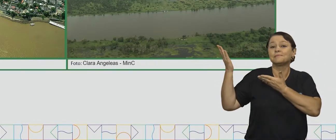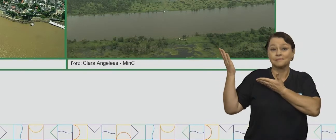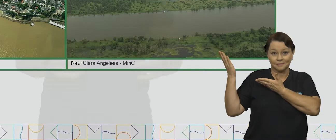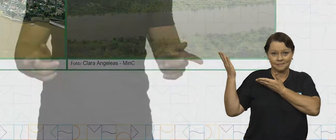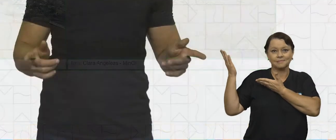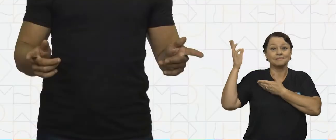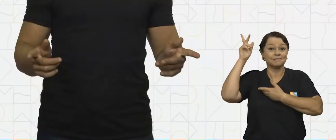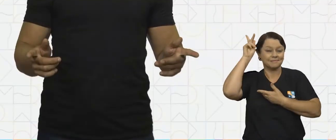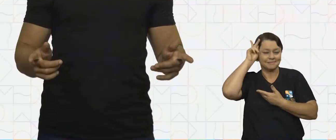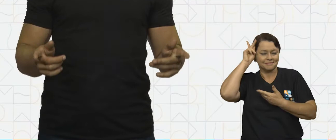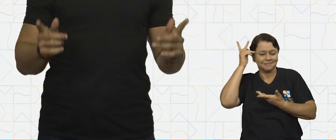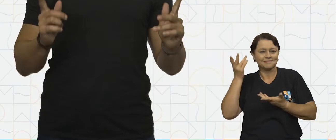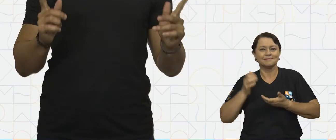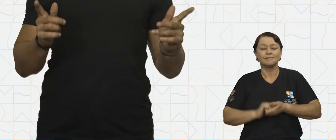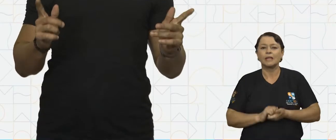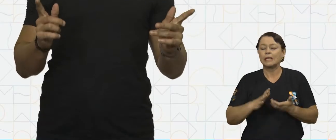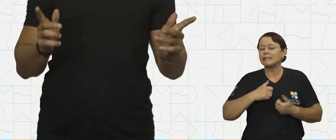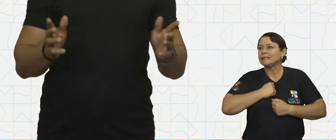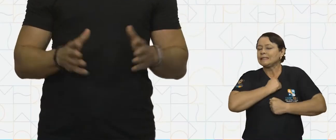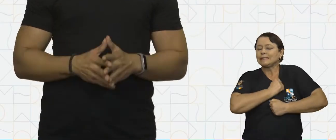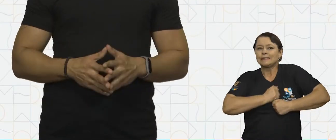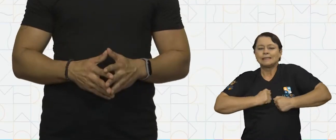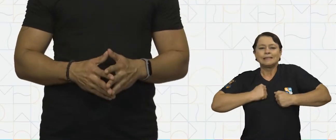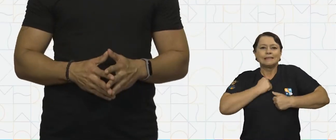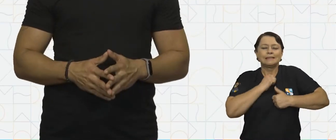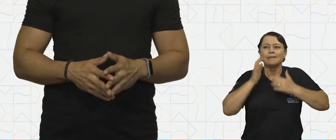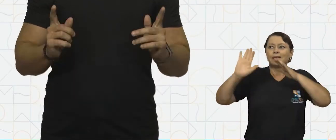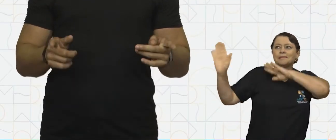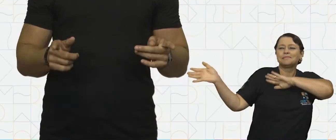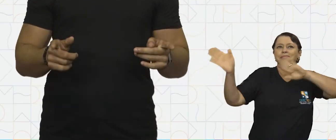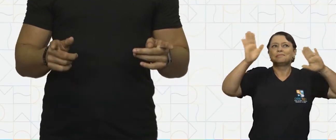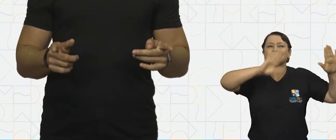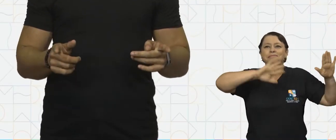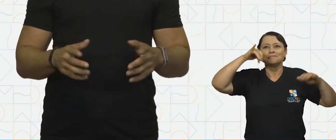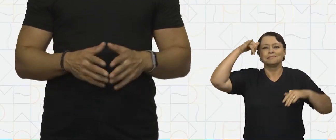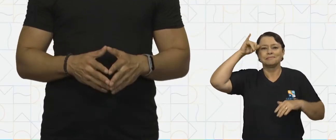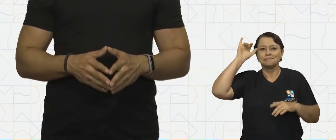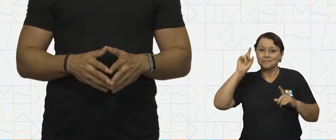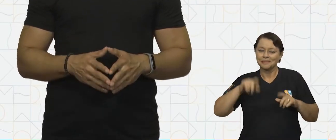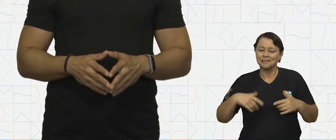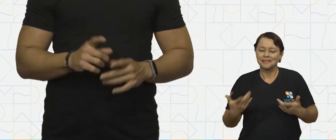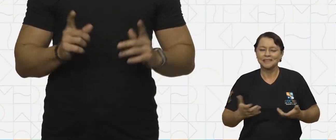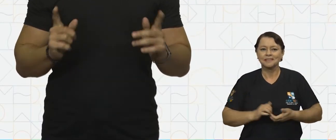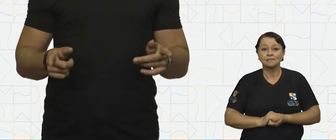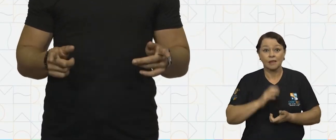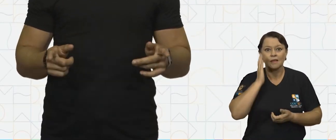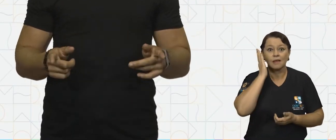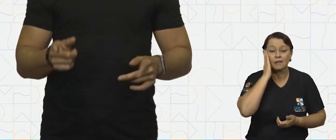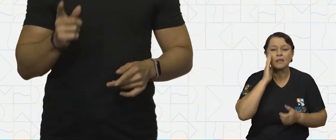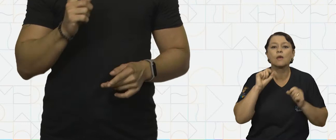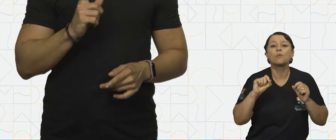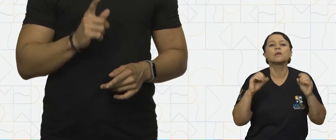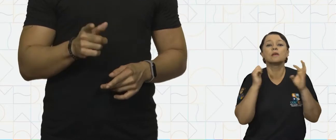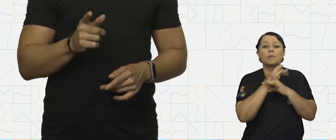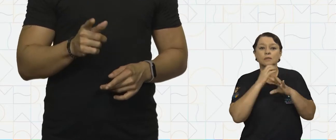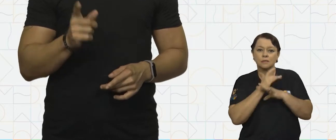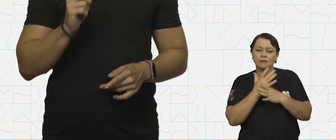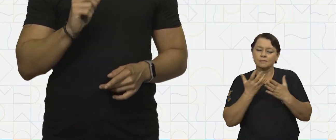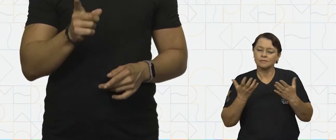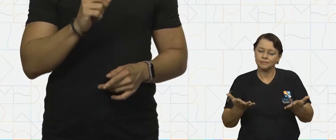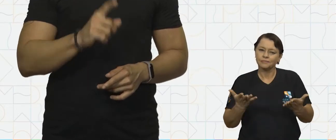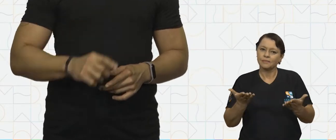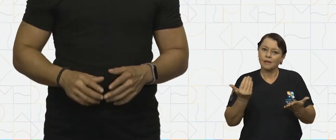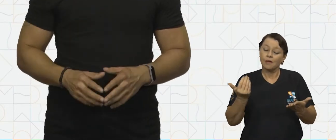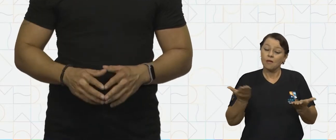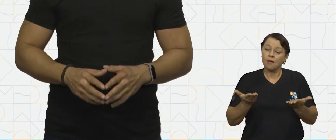Parintins. Falando em Parintins, que saudade de brincar de boi-bumbá, né? Deu para entender o que é uma cidade? Agora, vamos fazer uma